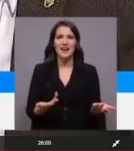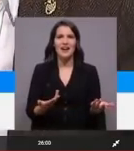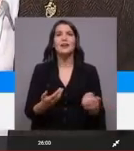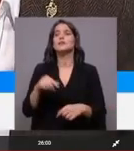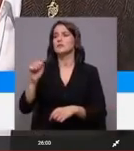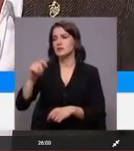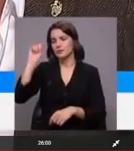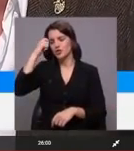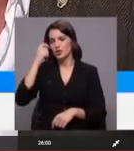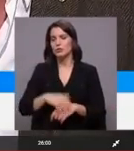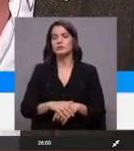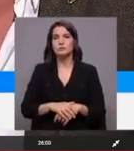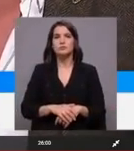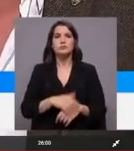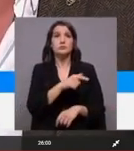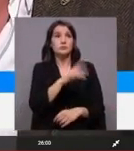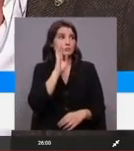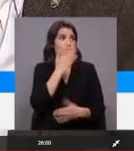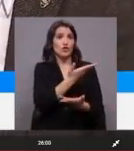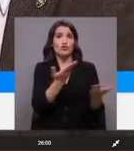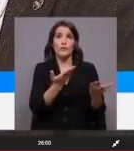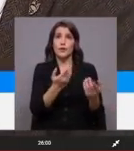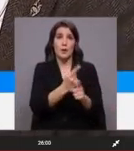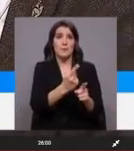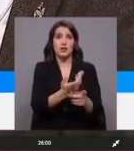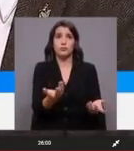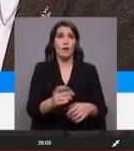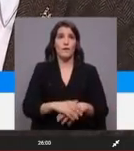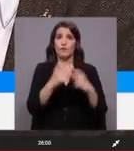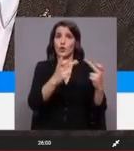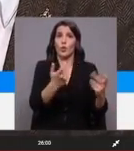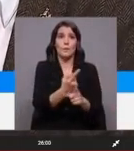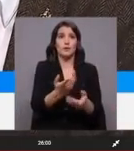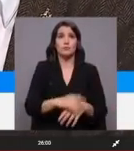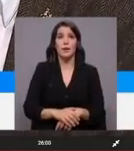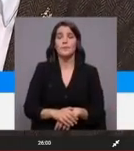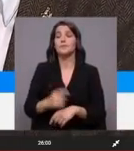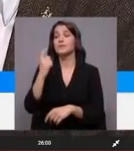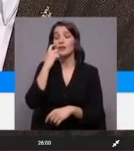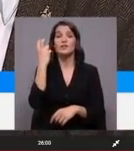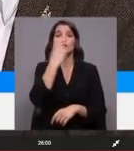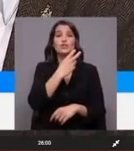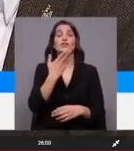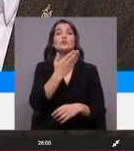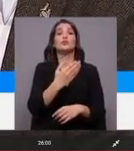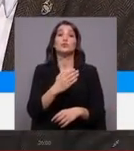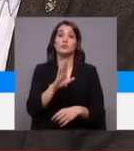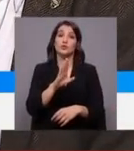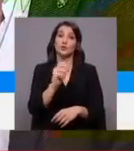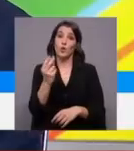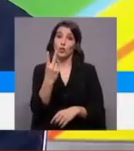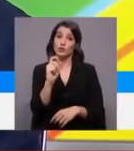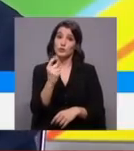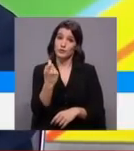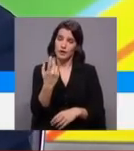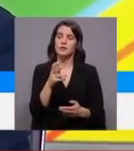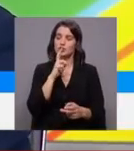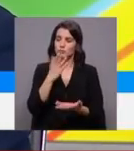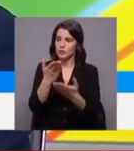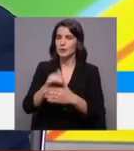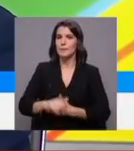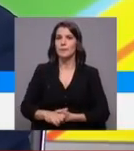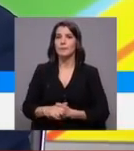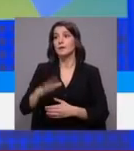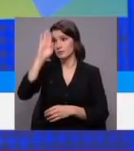você precisa saber por dois minutos responder estava sem